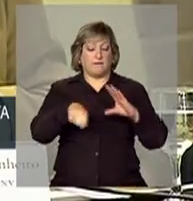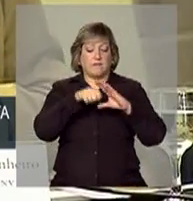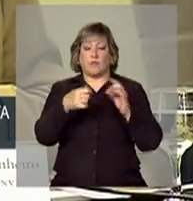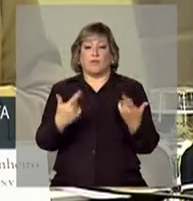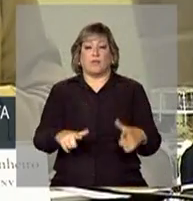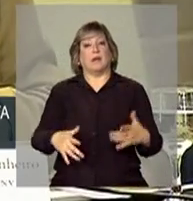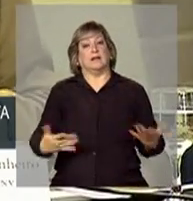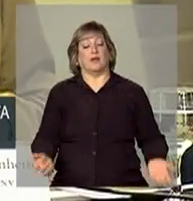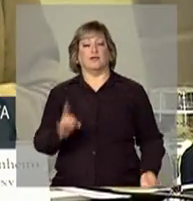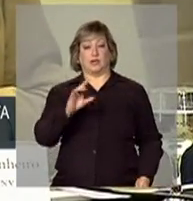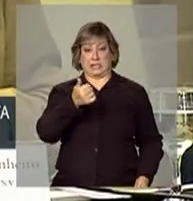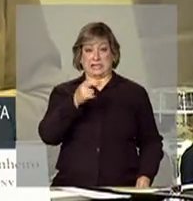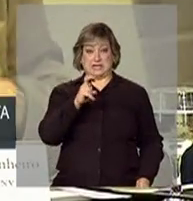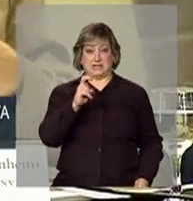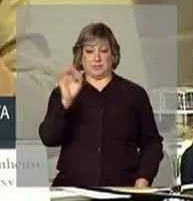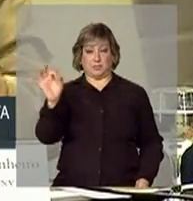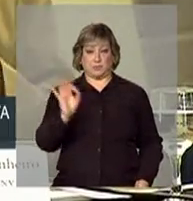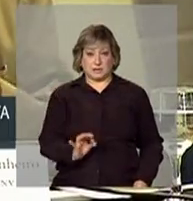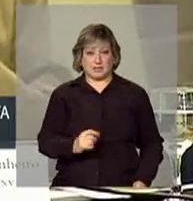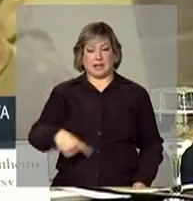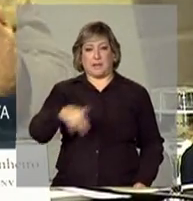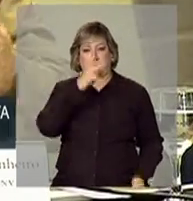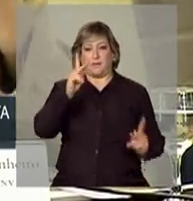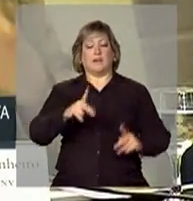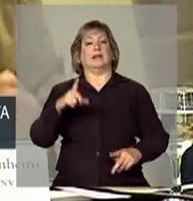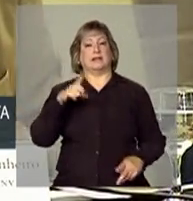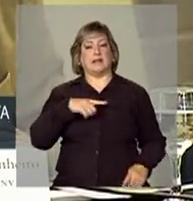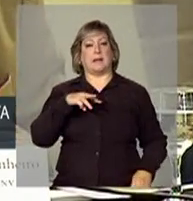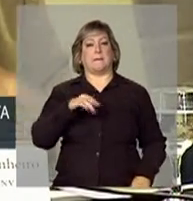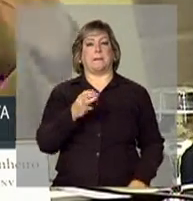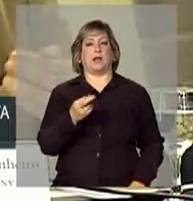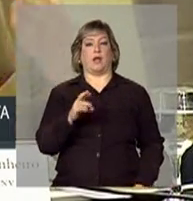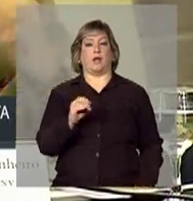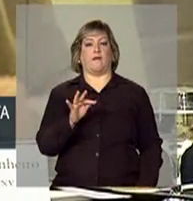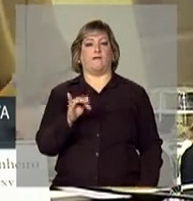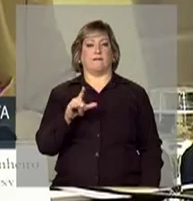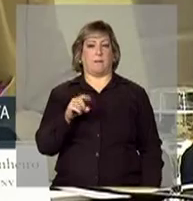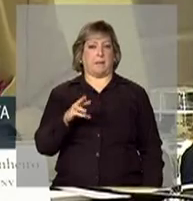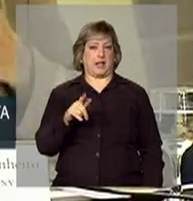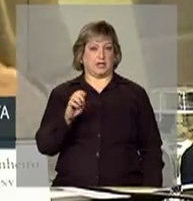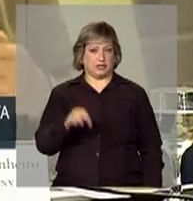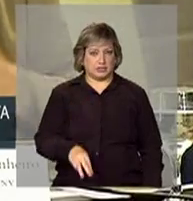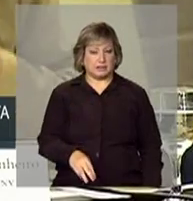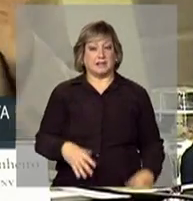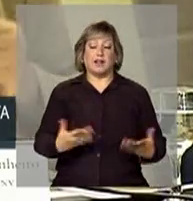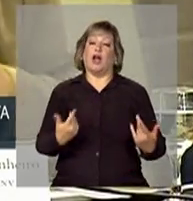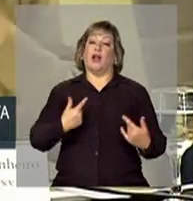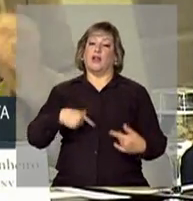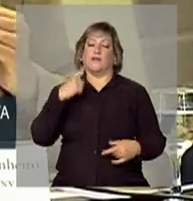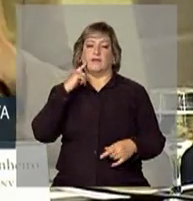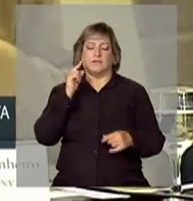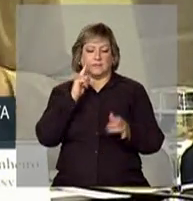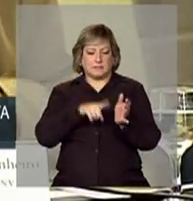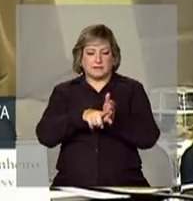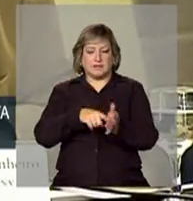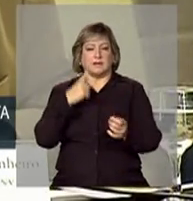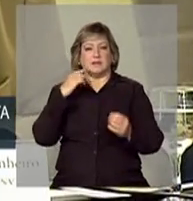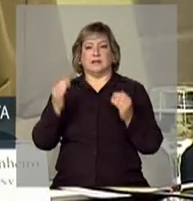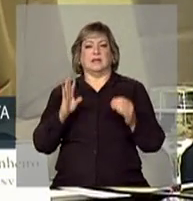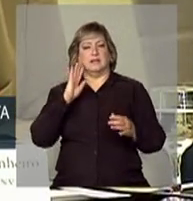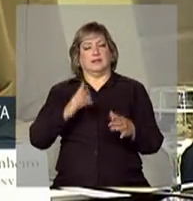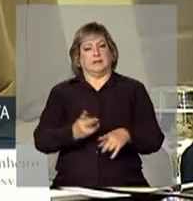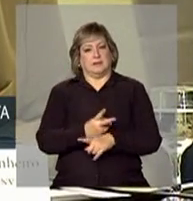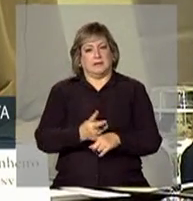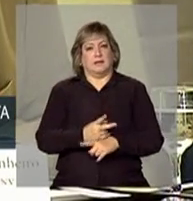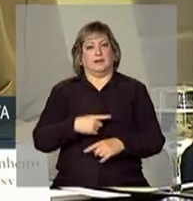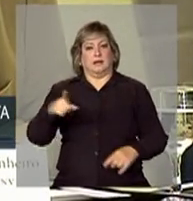15% dessa população está microfilmada. Então, nós estamos digitalizando com apoio decisivo e sem limitações da